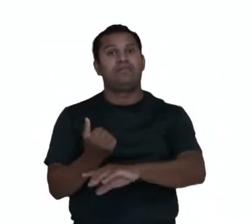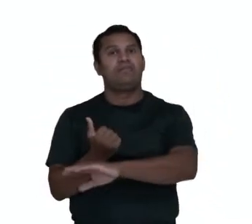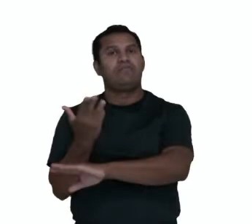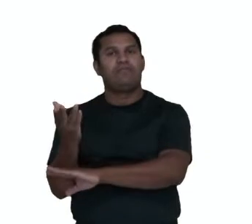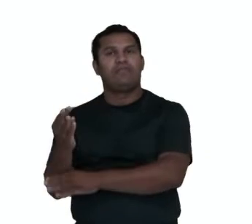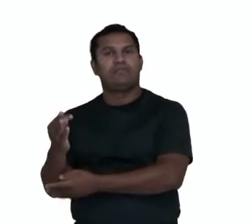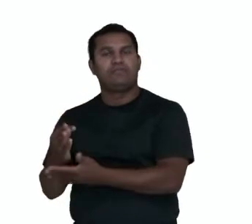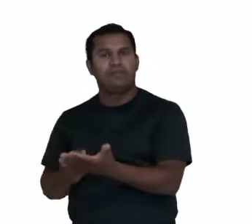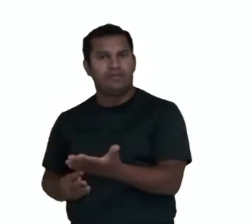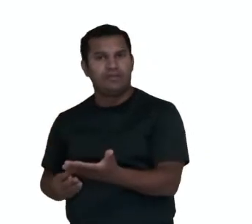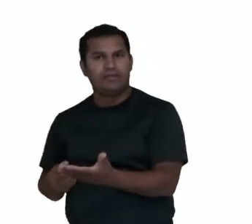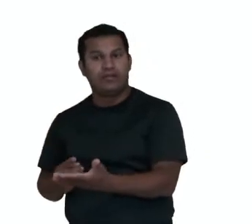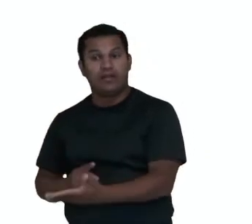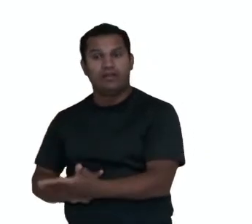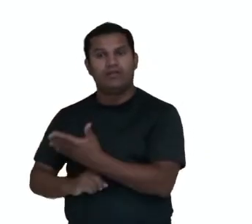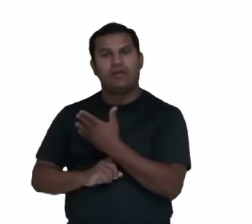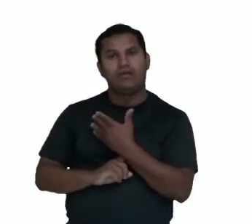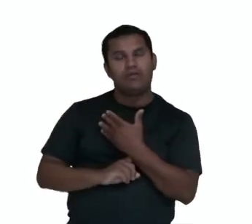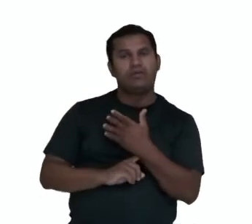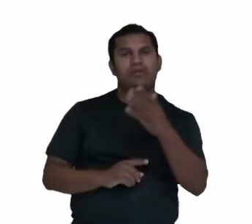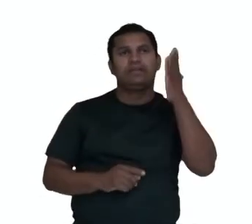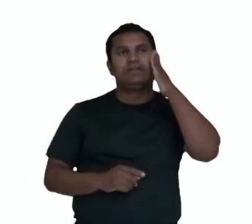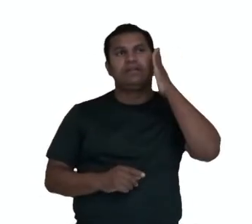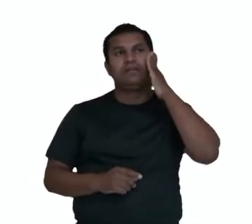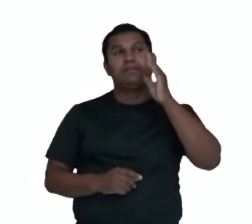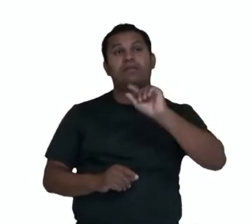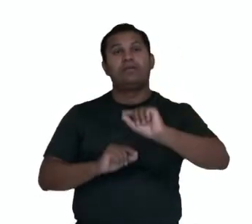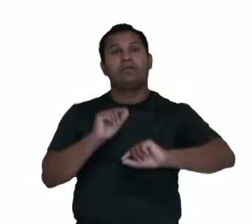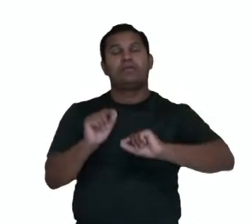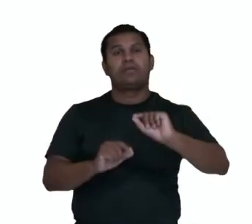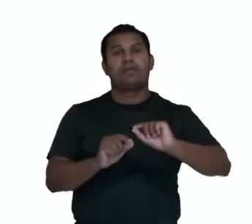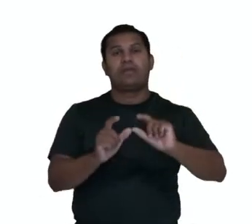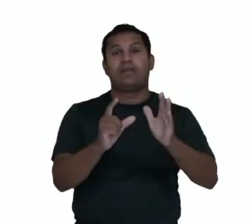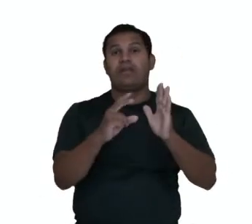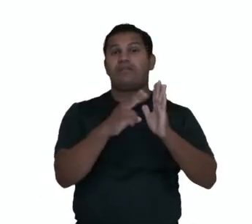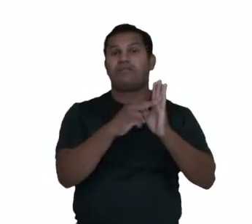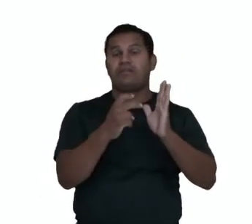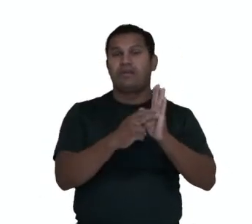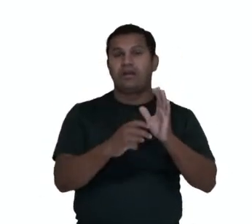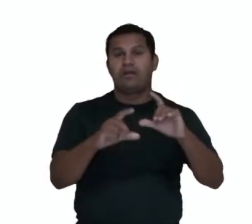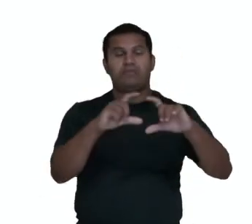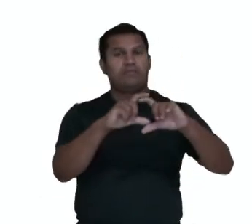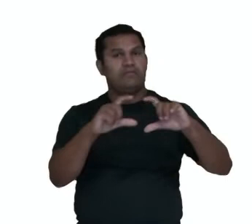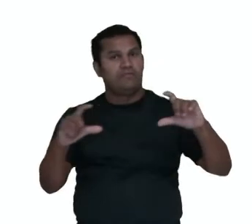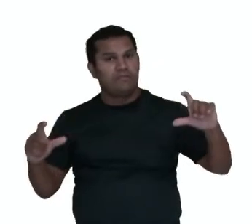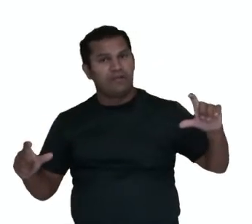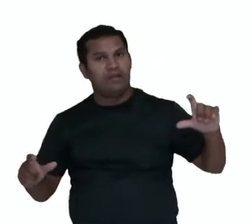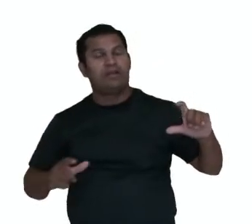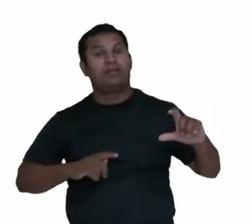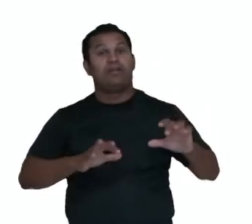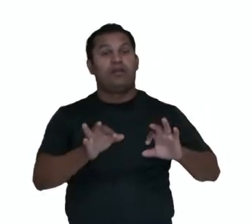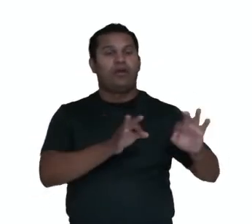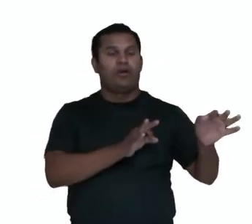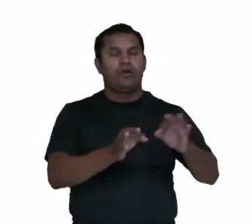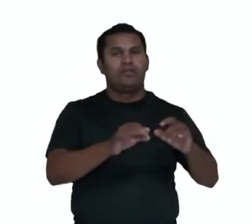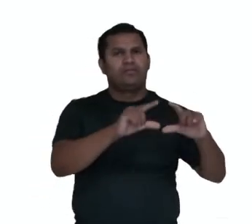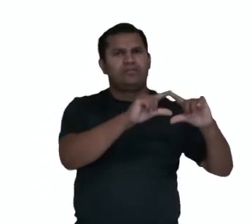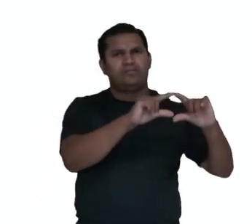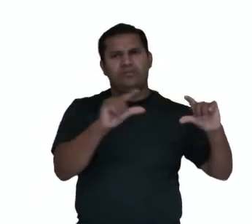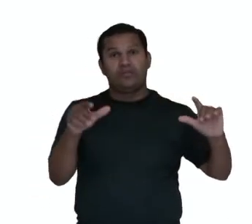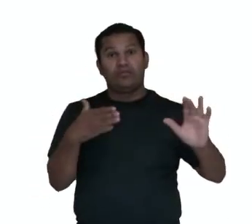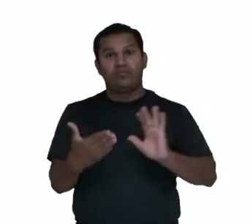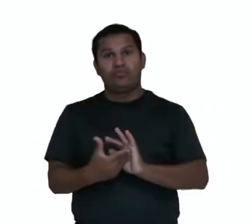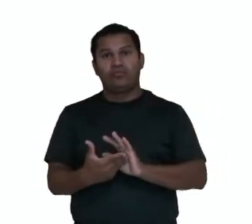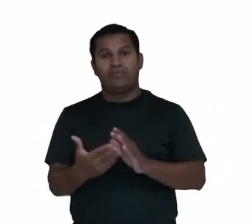sentido não literal das palavras, realçam a sonoridade de vocábulos e frases, organizam orações, afastando-as de